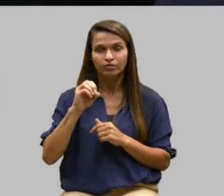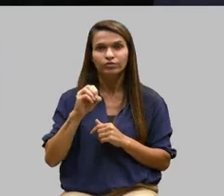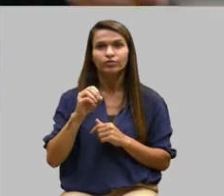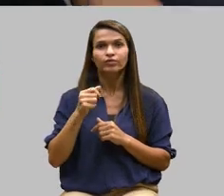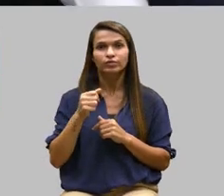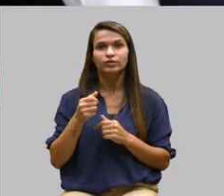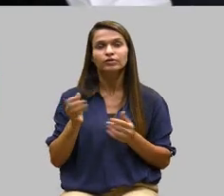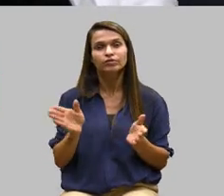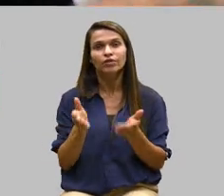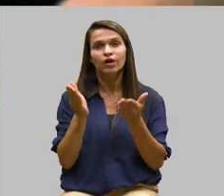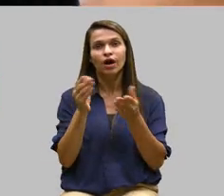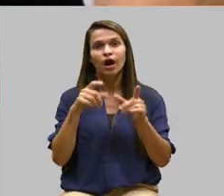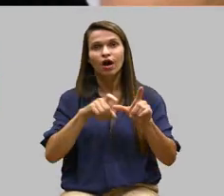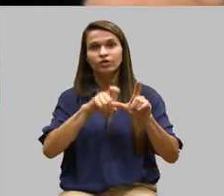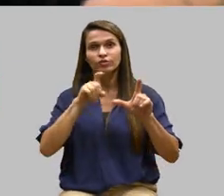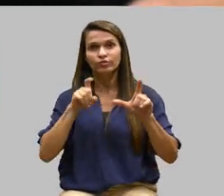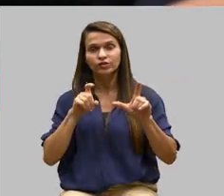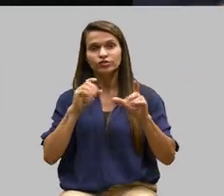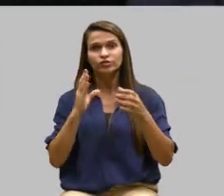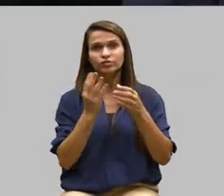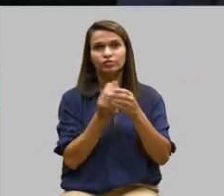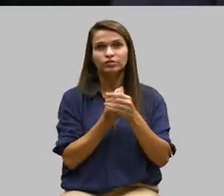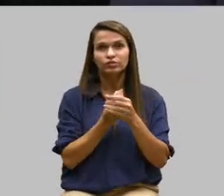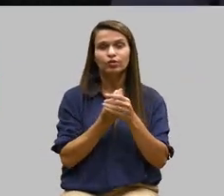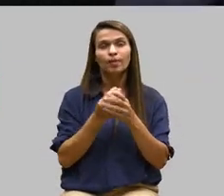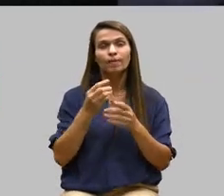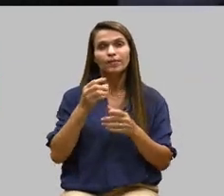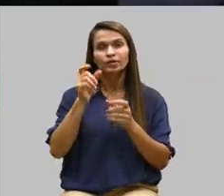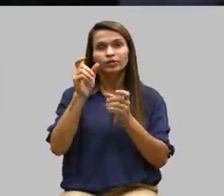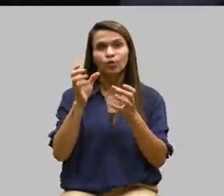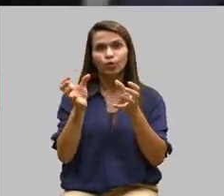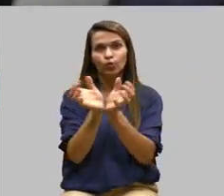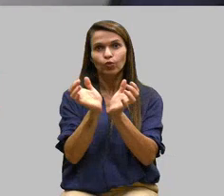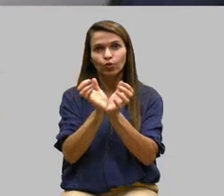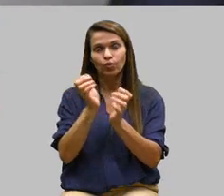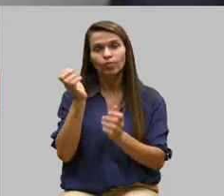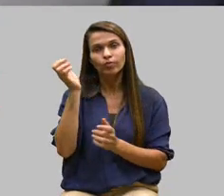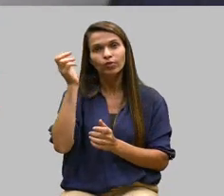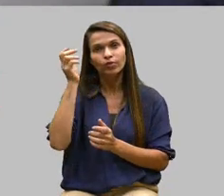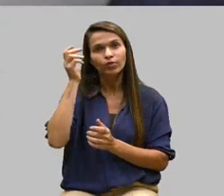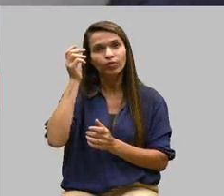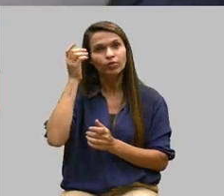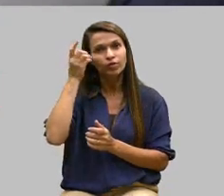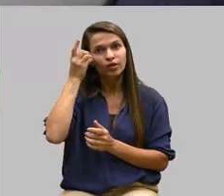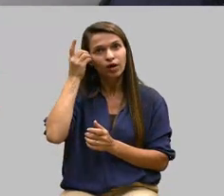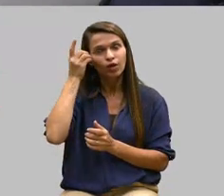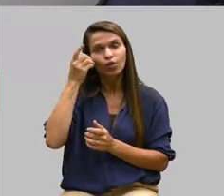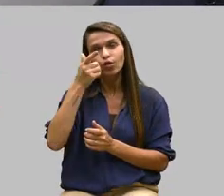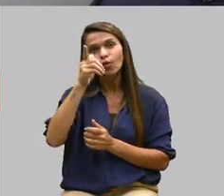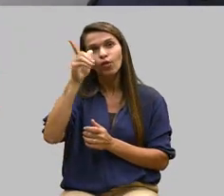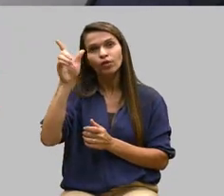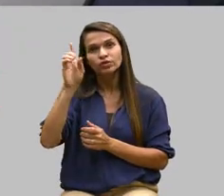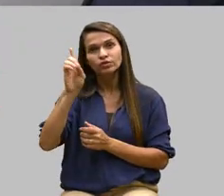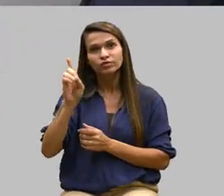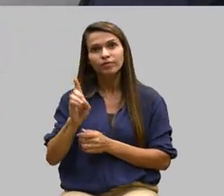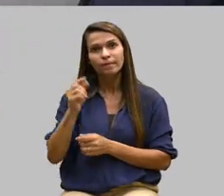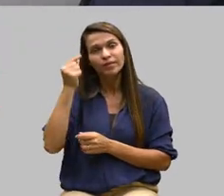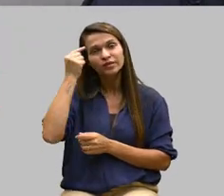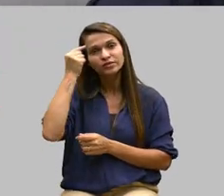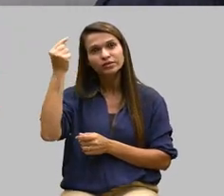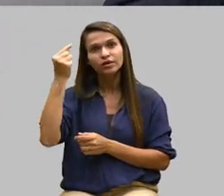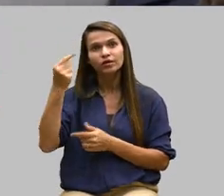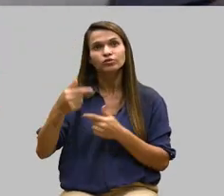promove autonomia a inclusão de pessoas com síndrome de Down e outras deficiências pensando na empregabilidade